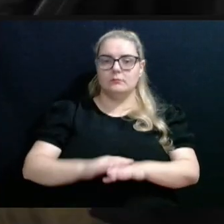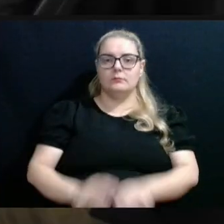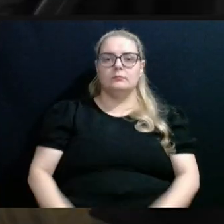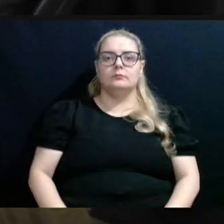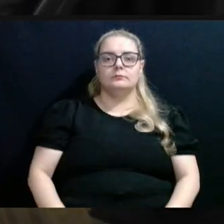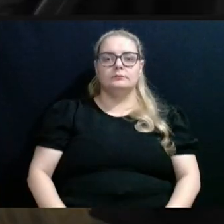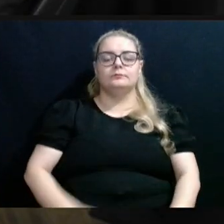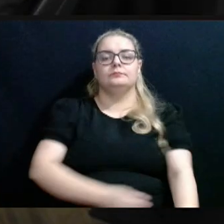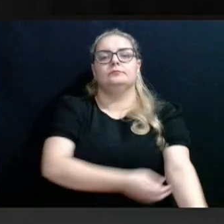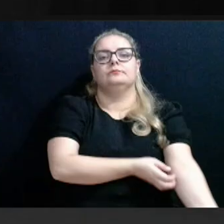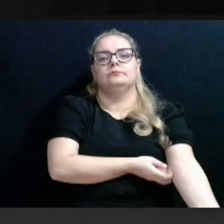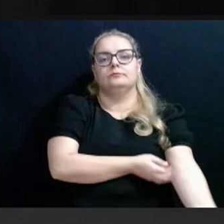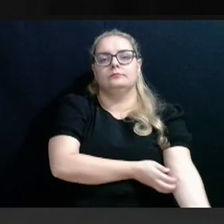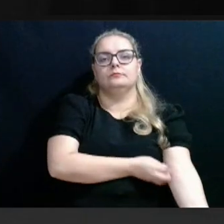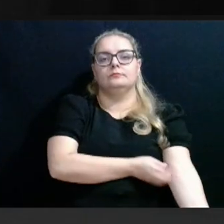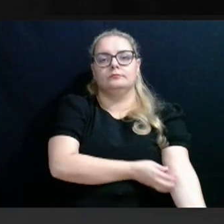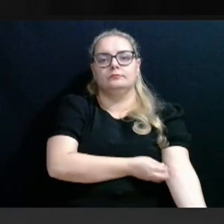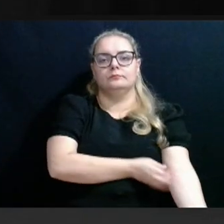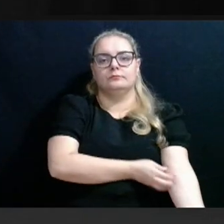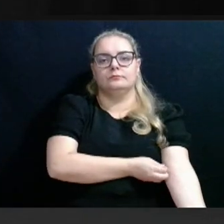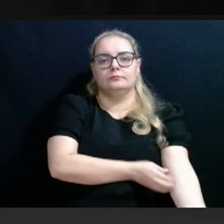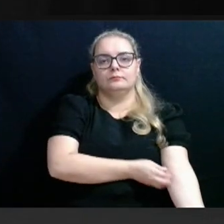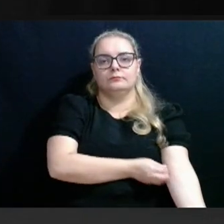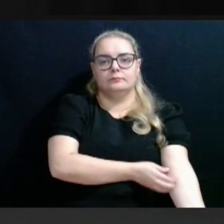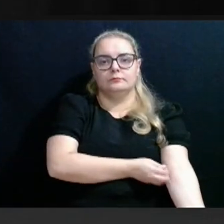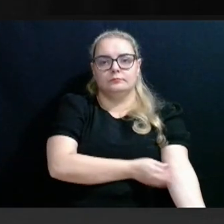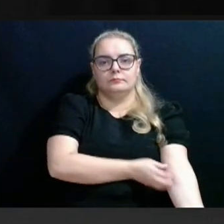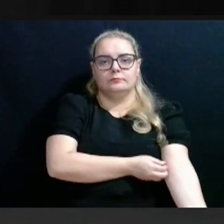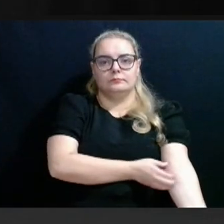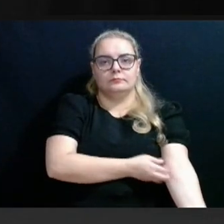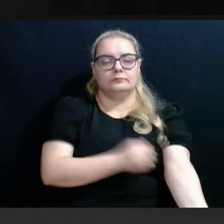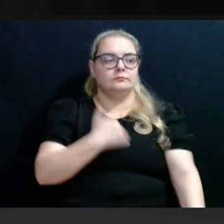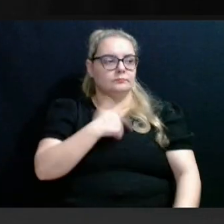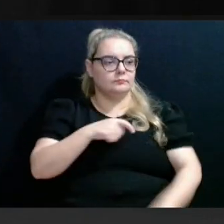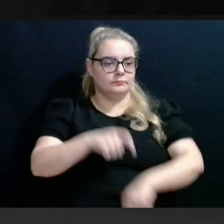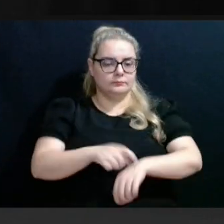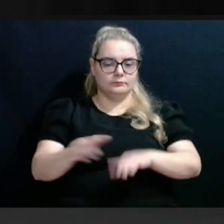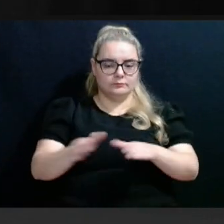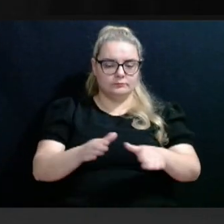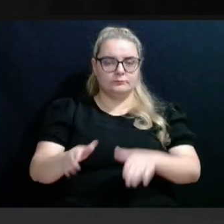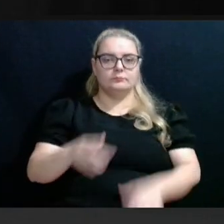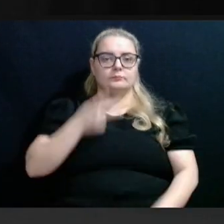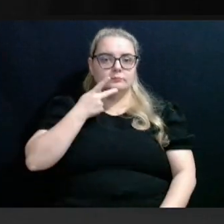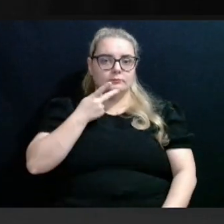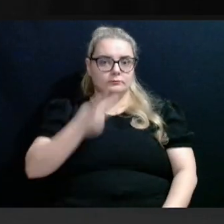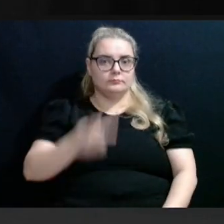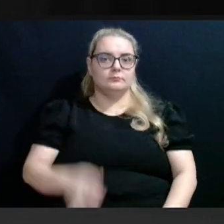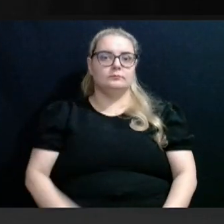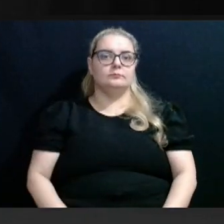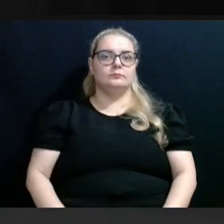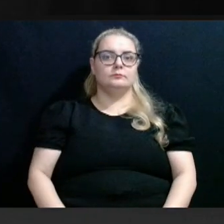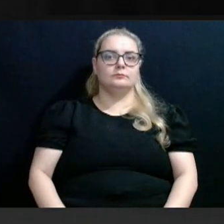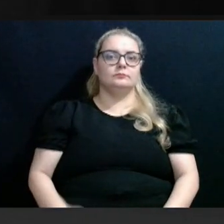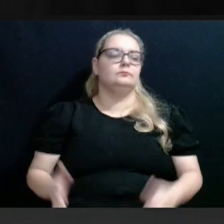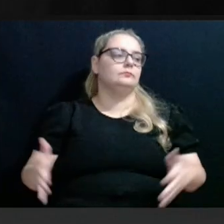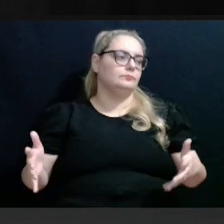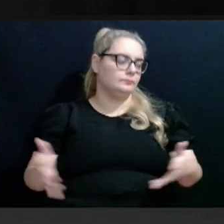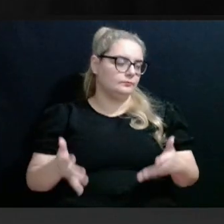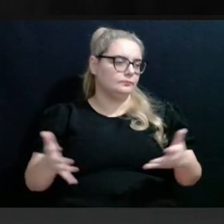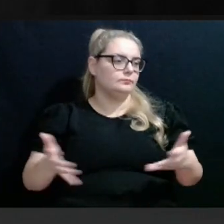Nós estamos, inclusive, em um período que se fala bastante na questão de incentivar